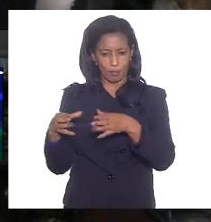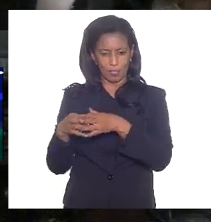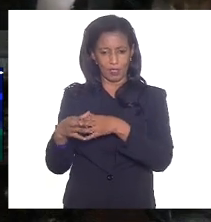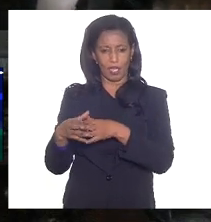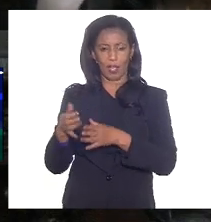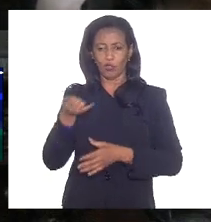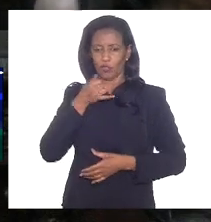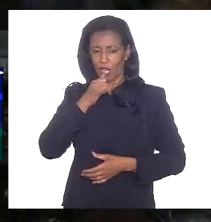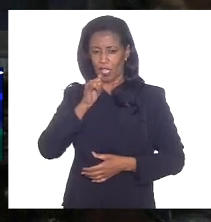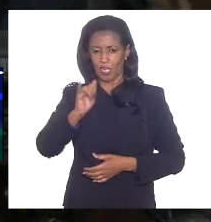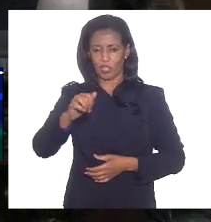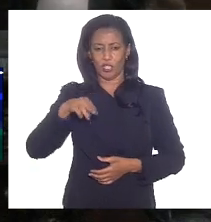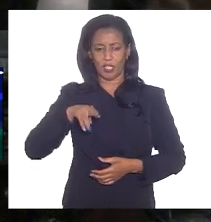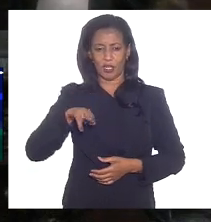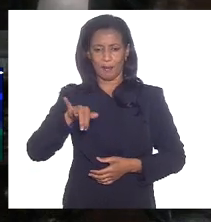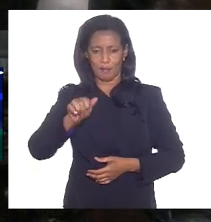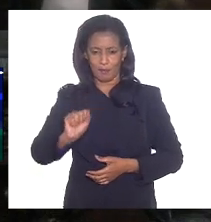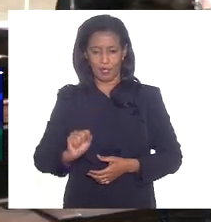deputado Chico Machado.